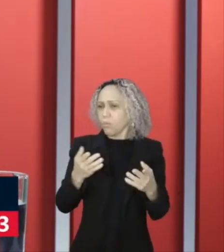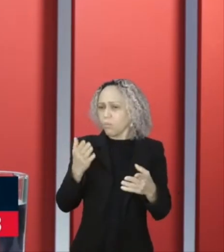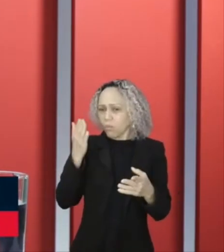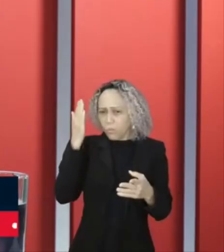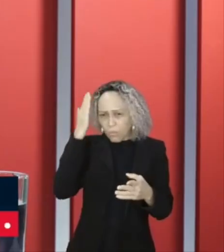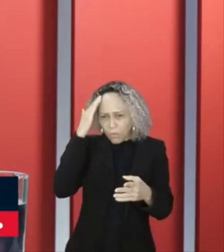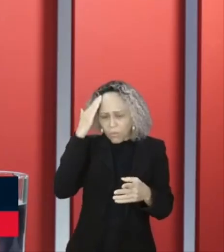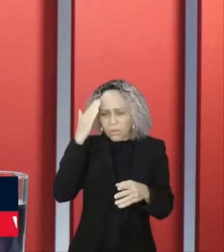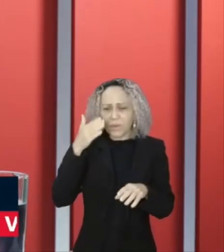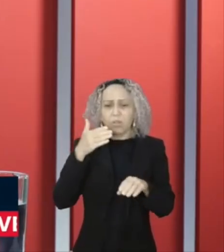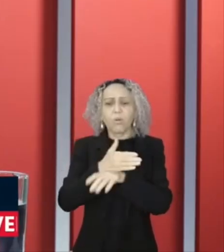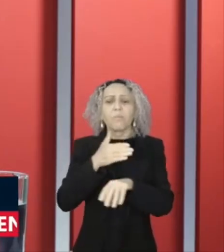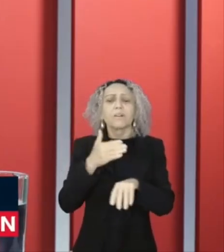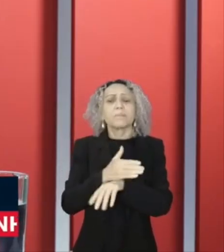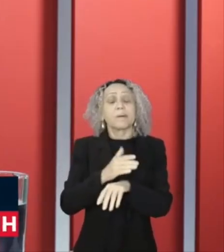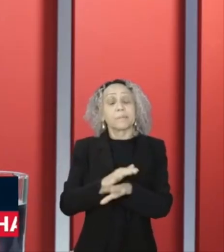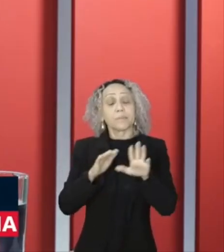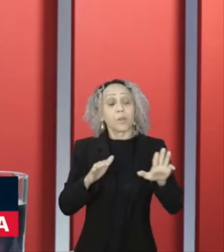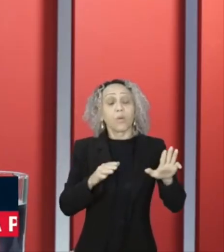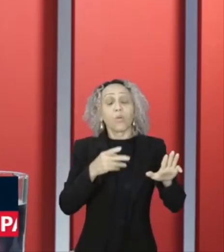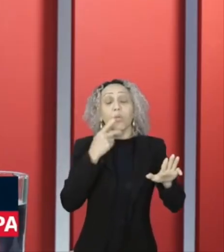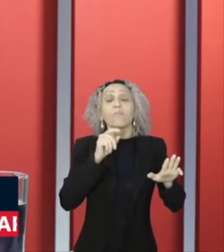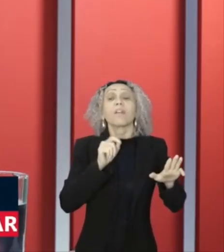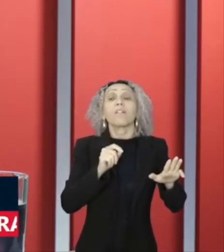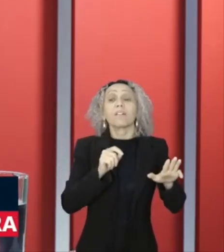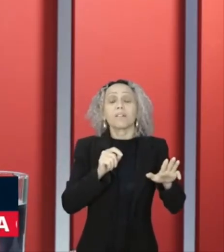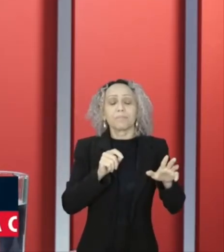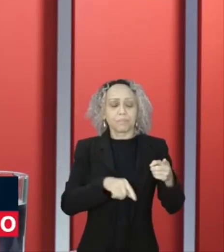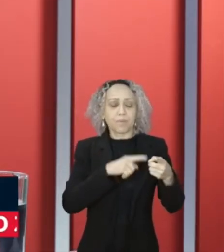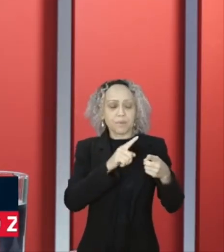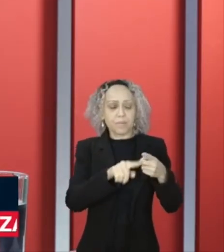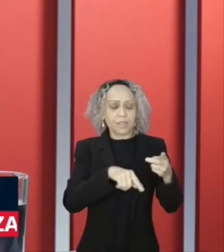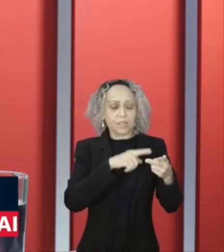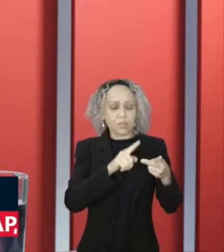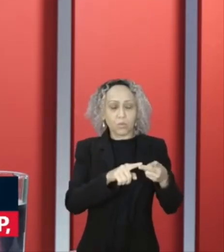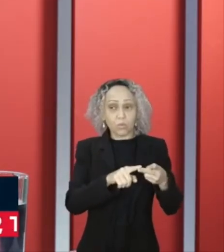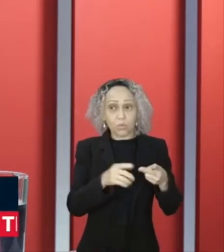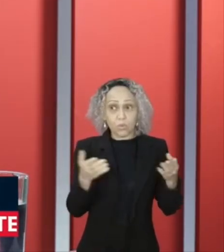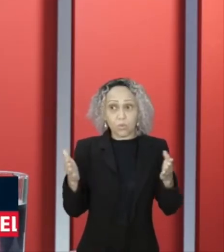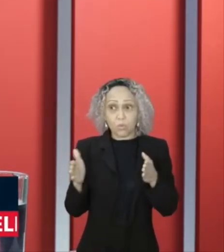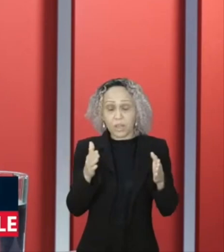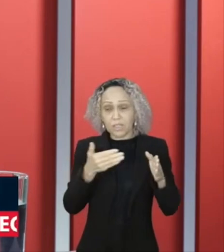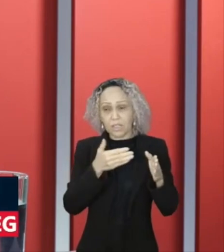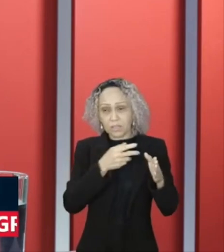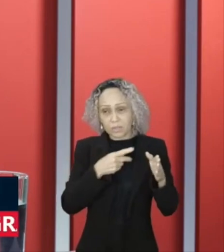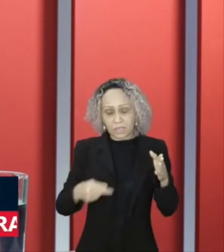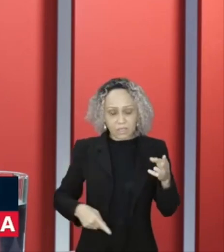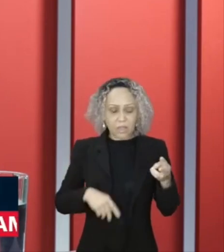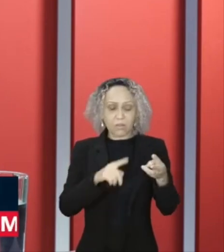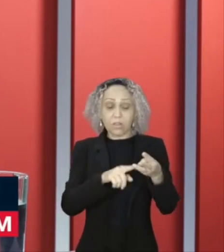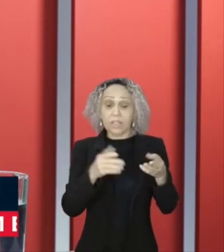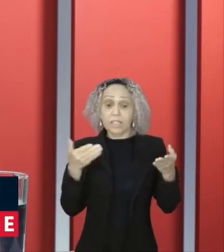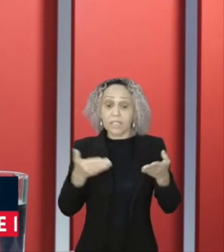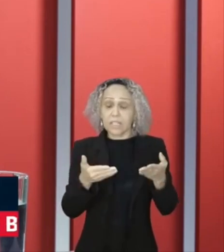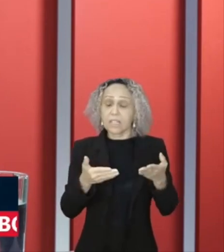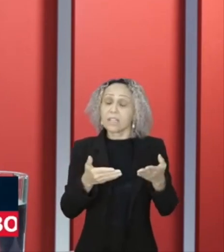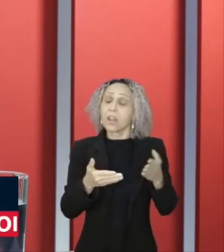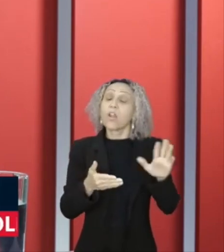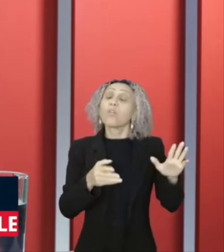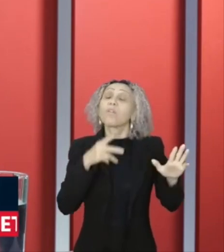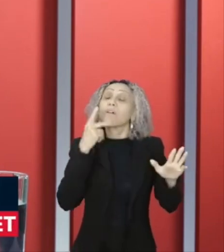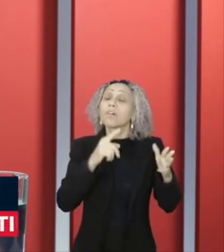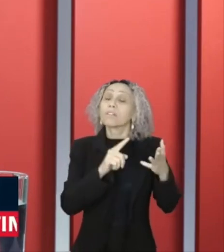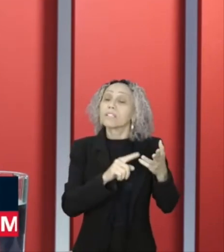na participação essa regra vale também. Então o primeiro Fórum Interconselhos, ele foi um fórum marcado